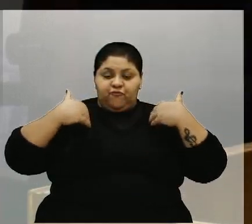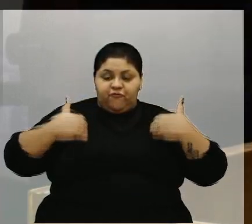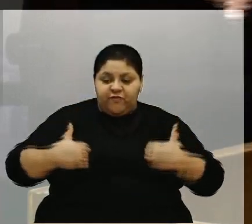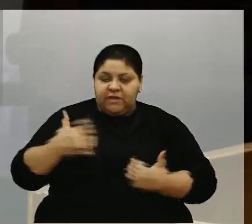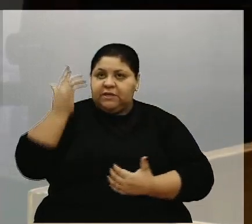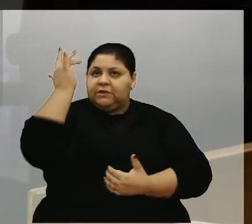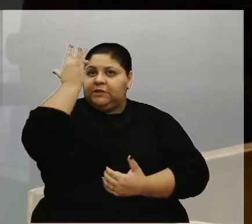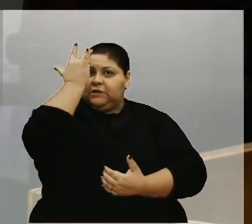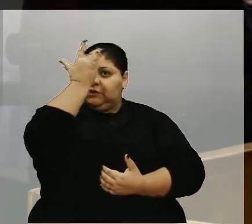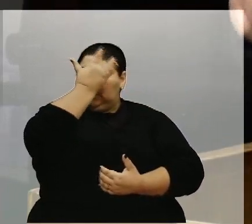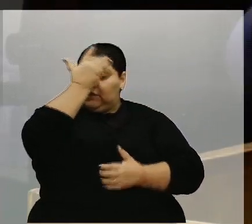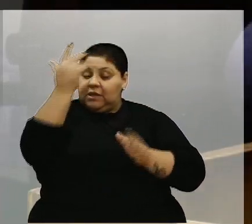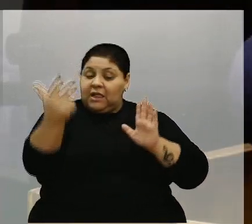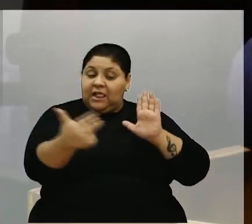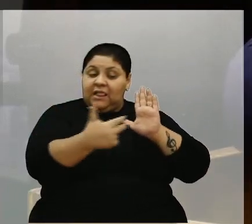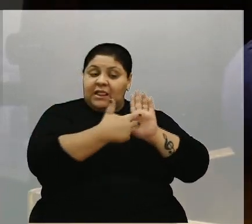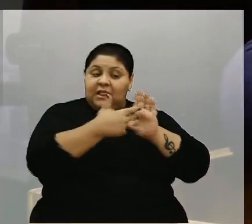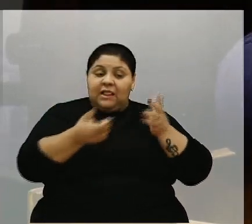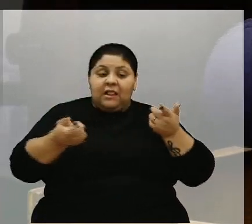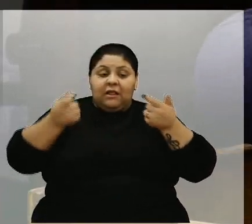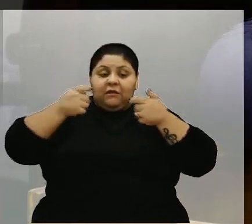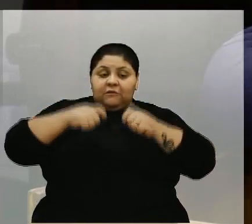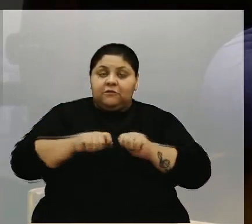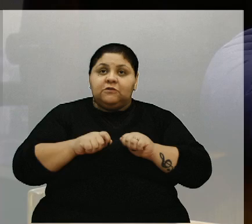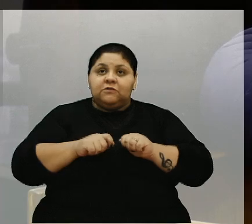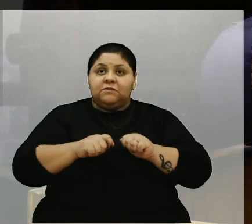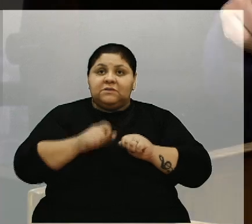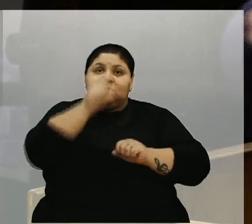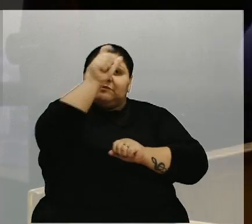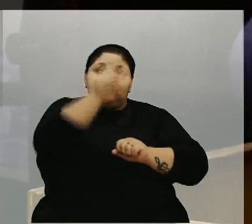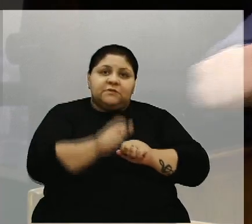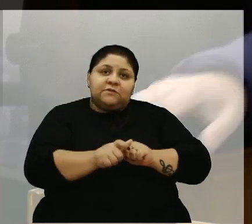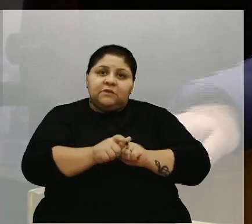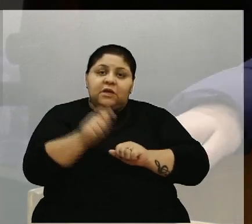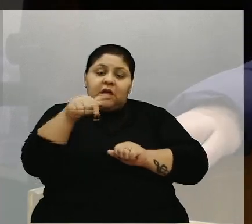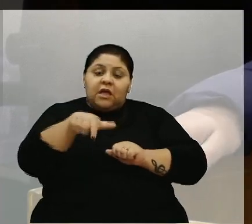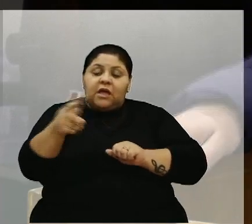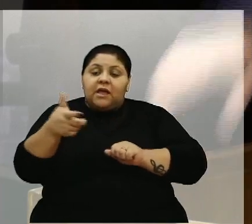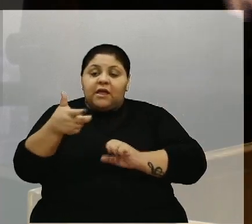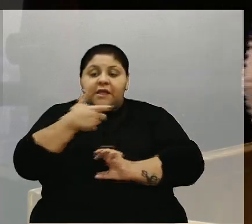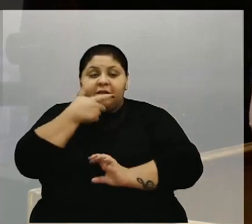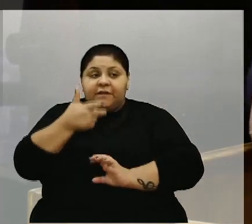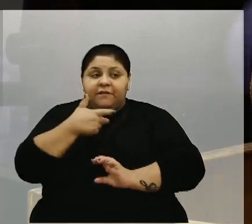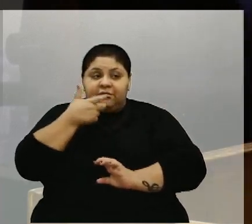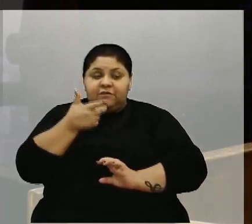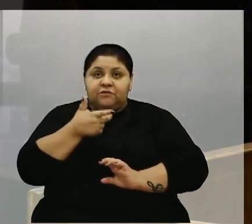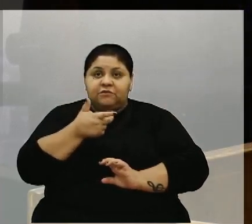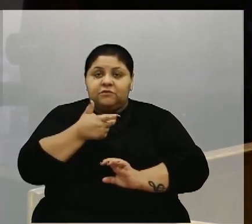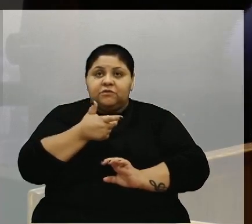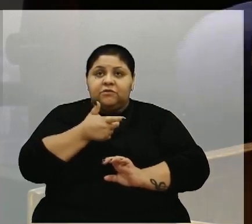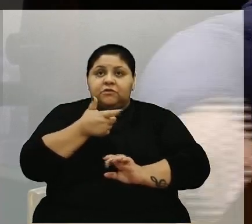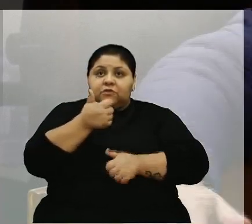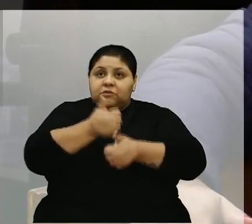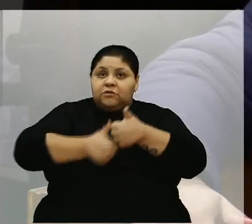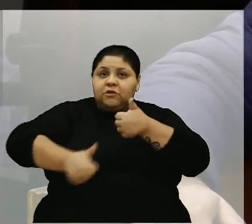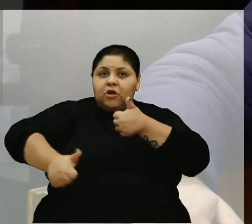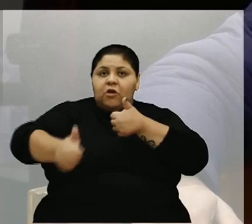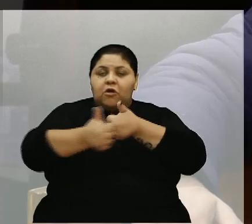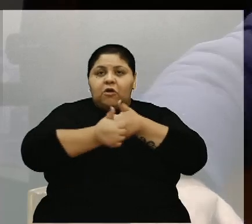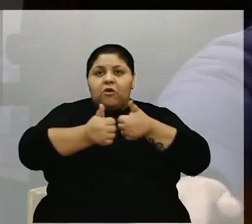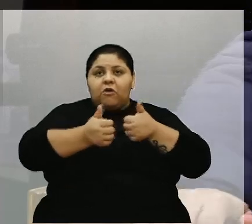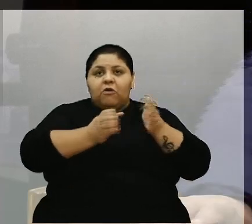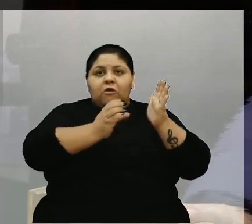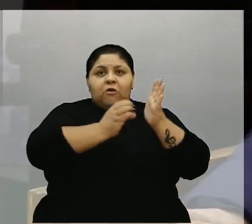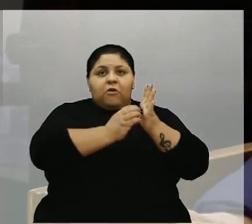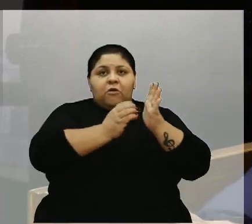que atendam às necessidades dessas pessoas. E aqui eu quero reconhecer o protagonismo dos servidores da